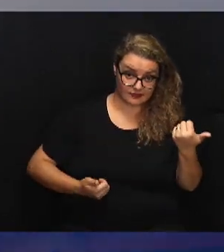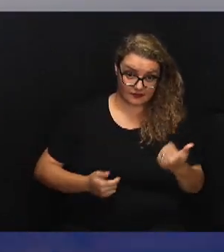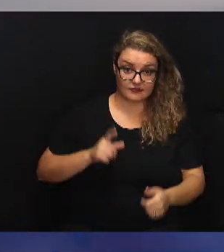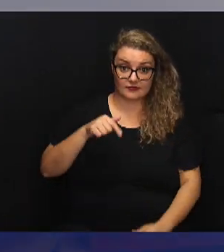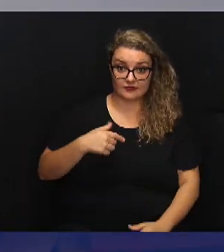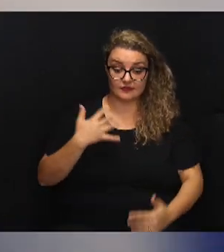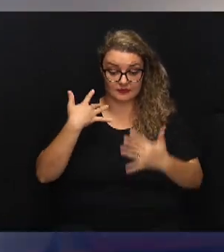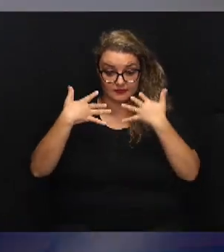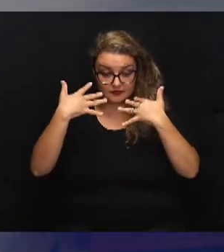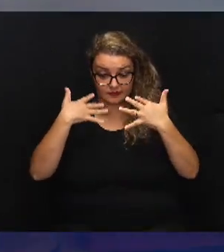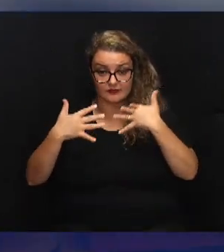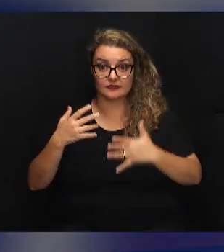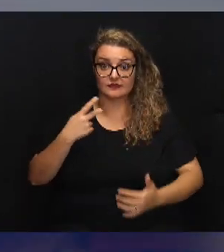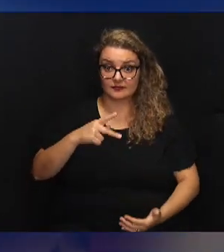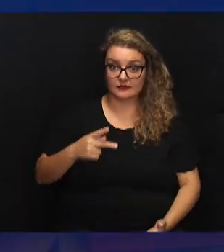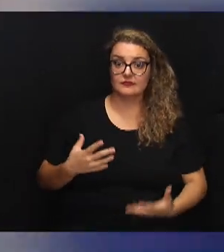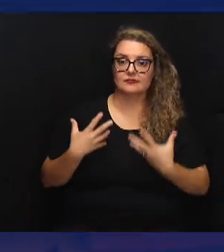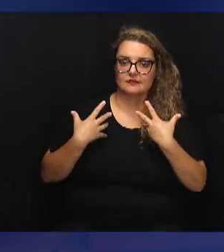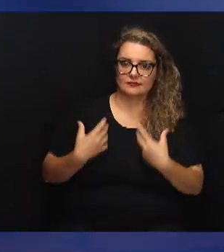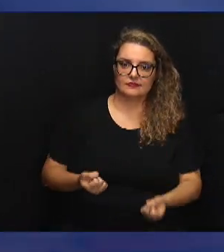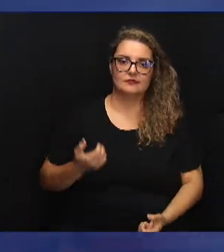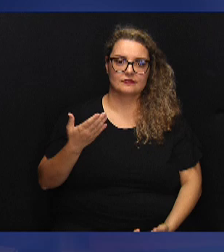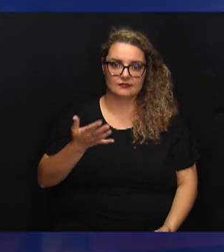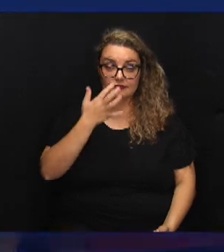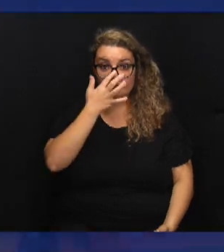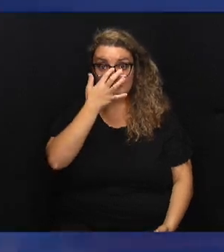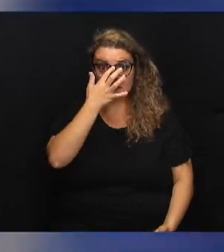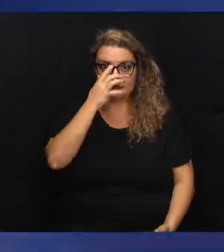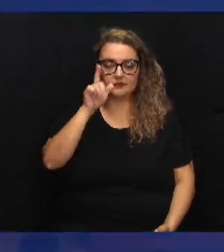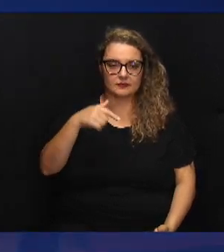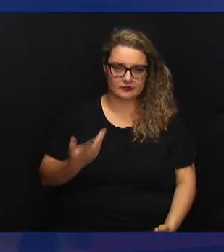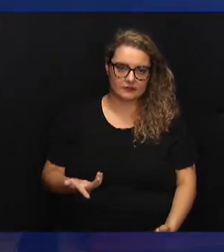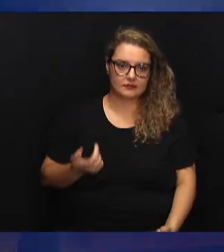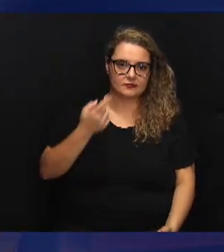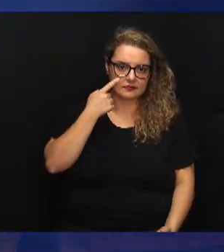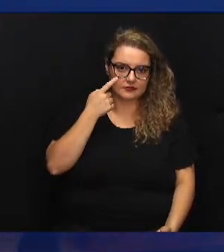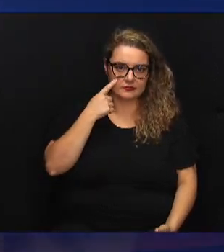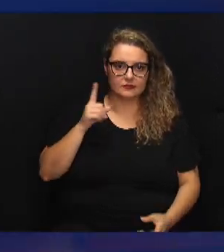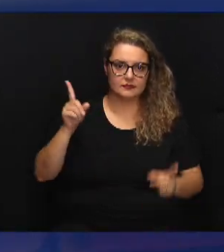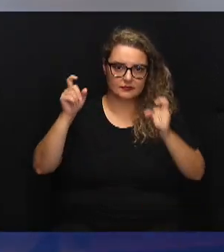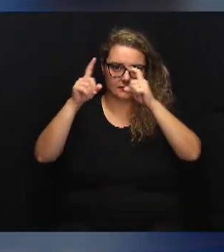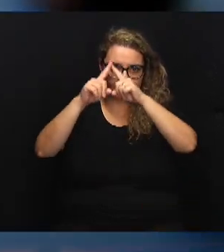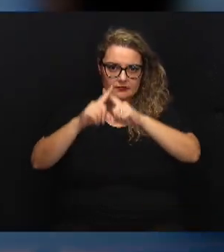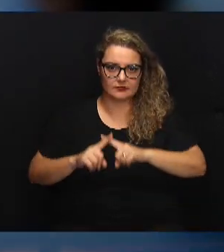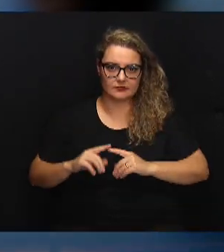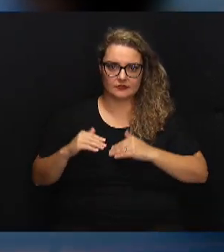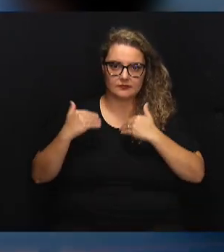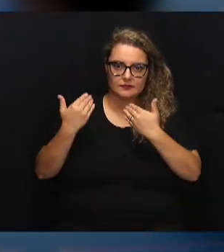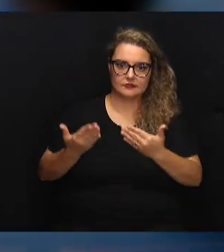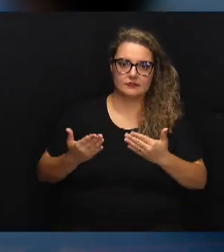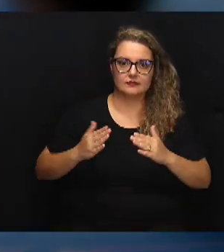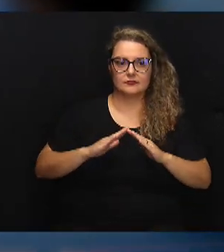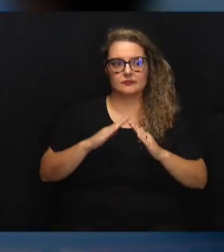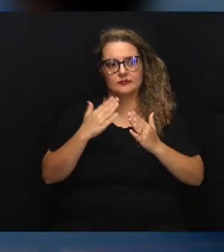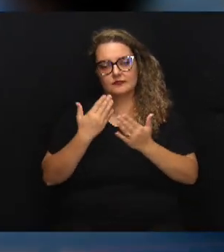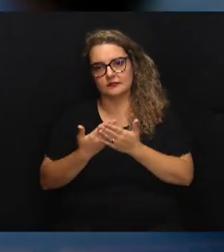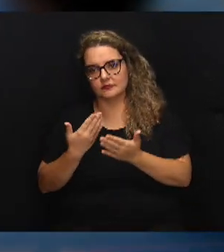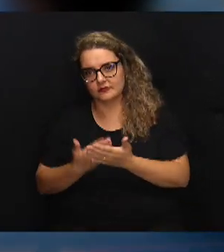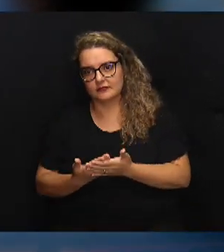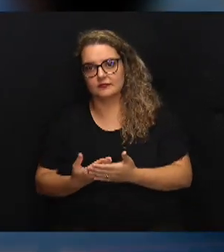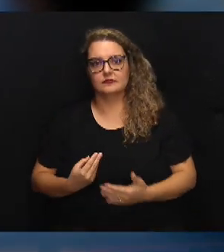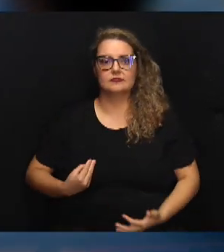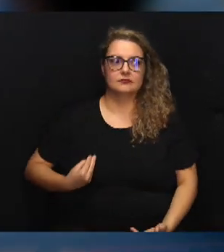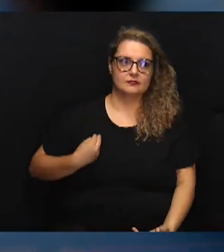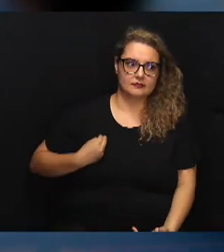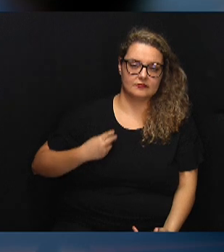eles acabam absorvendo isso. E aí são onde a gente vê que os desafios que eles têm lá fora, nas escolas, na